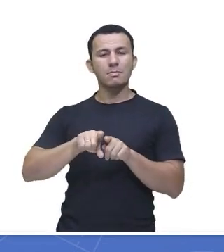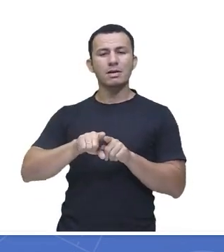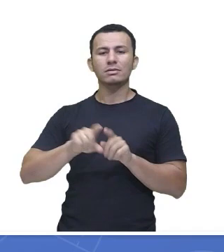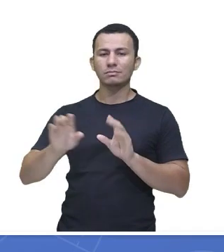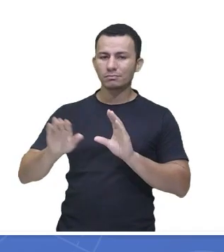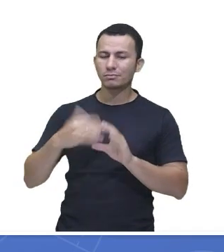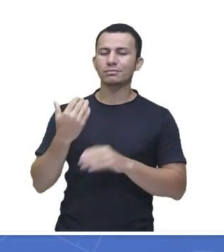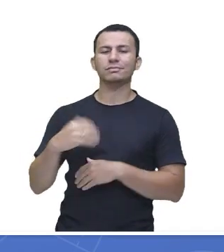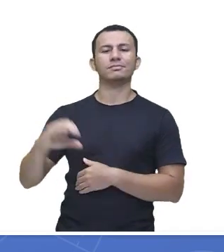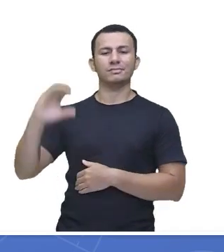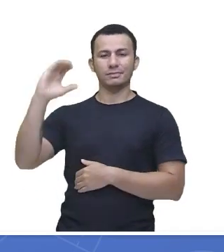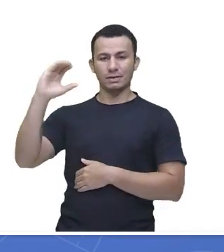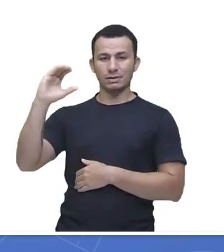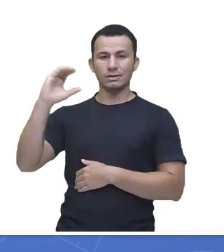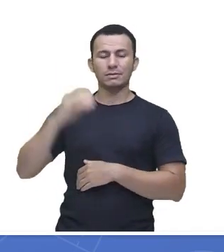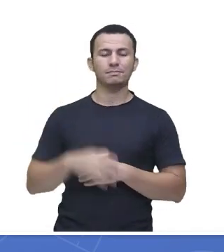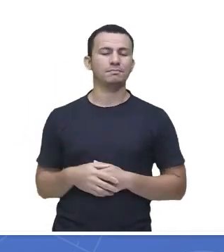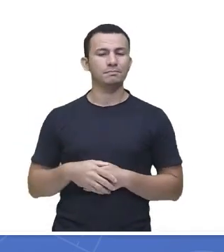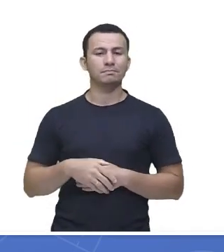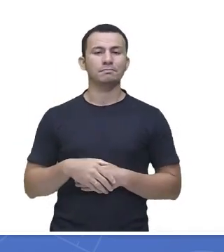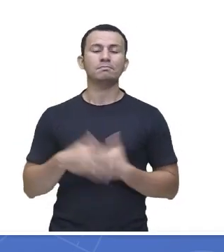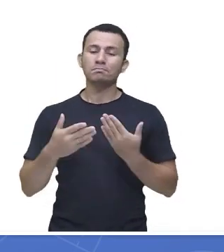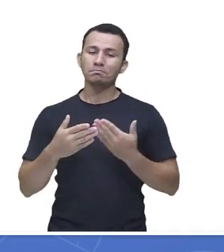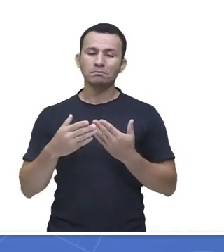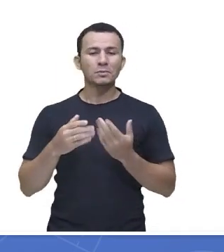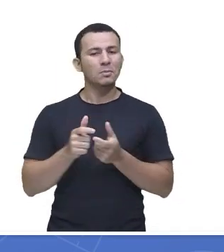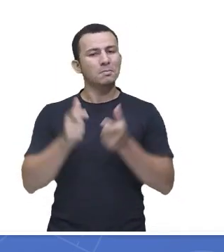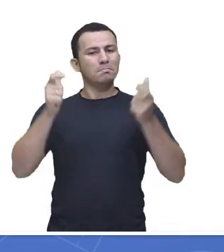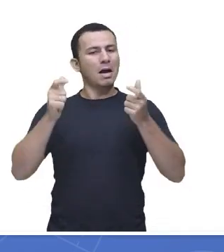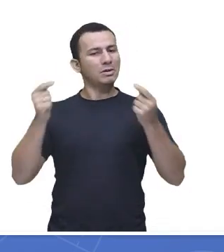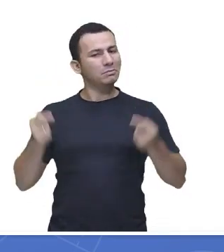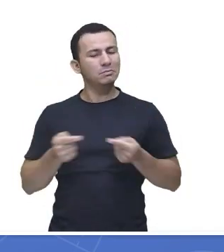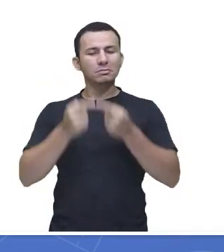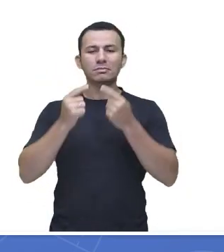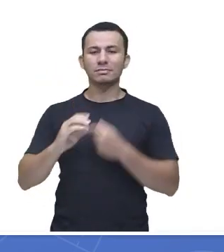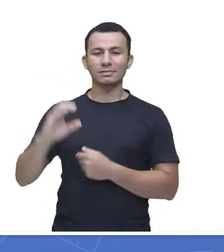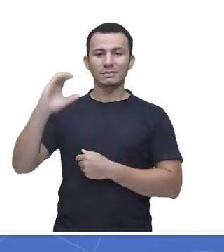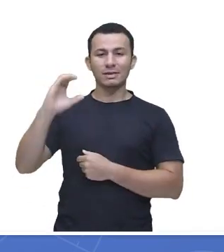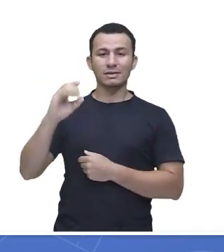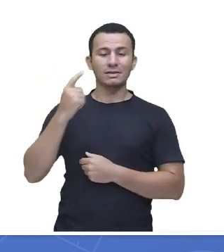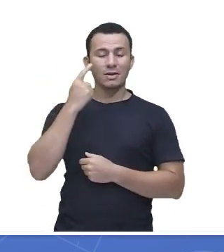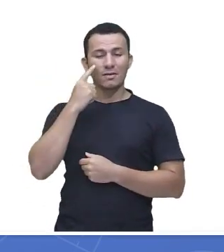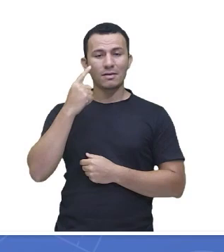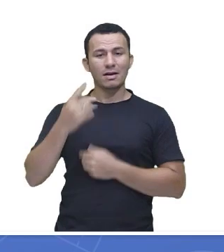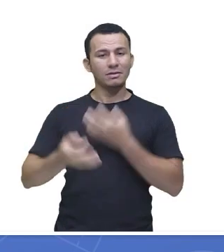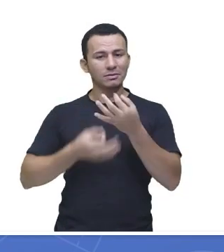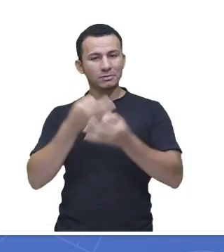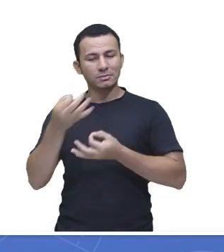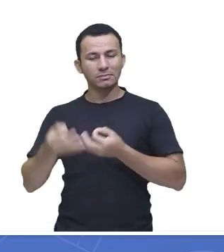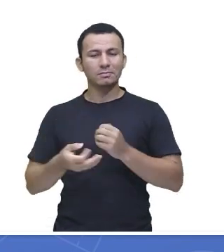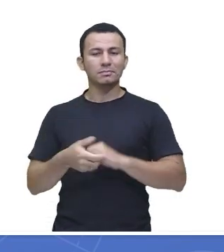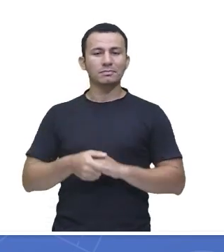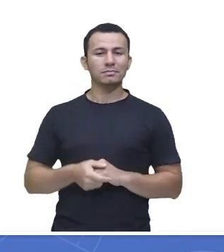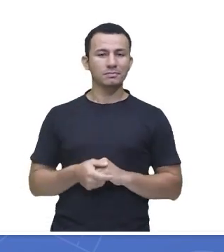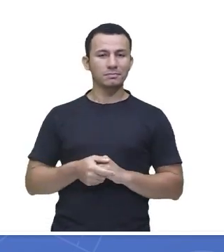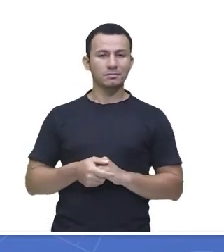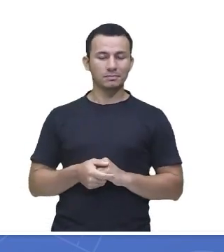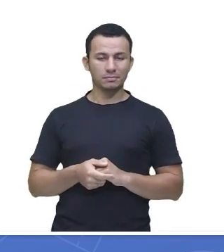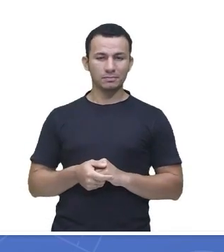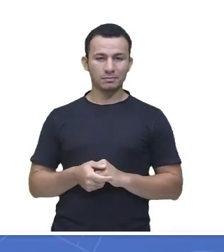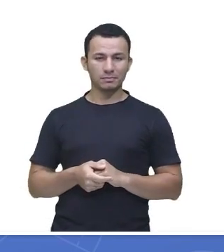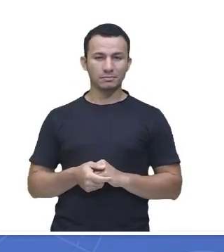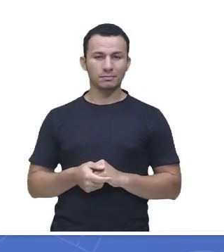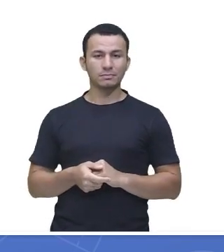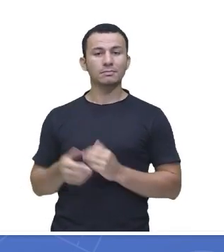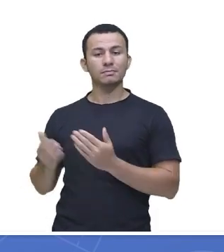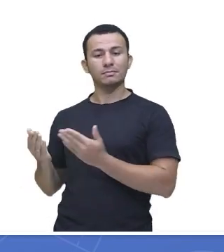C. Então, vocês concordam em unanimidade aí no nosso chat, então vamos ao nosso comentário para verificar essa questão, tá bom? Olhem